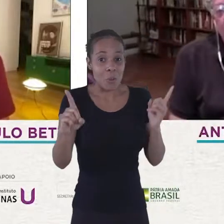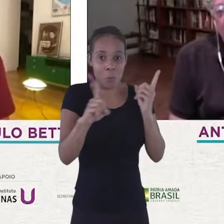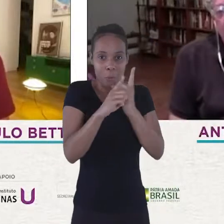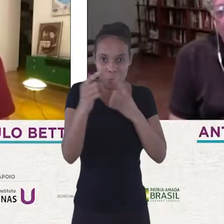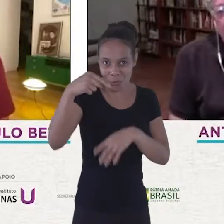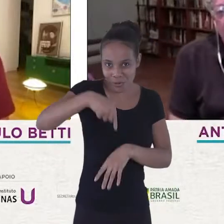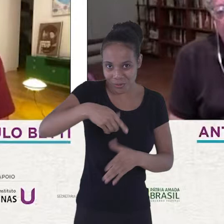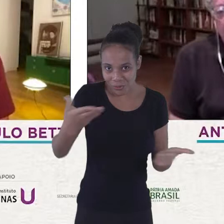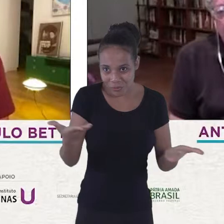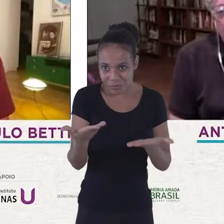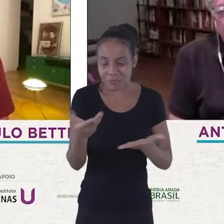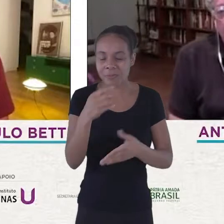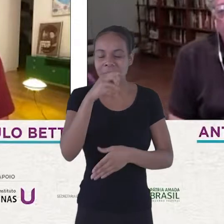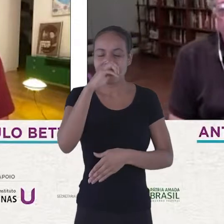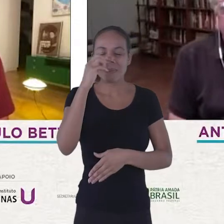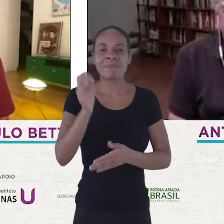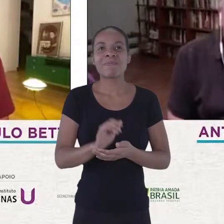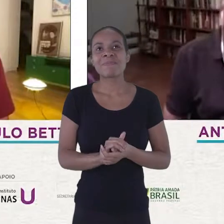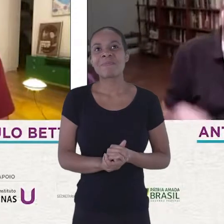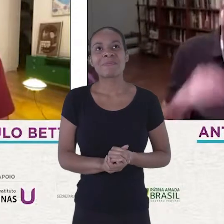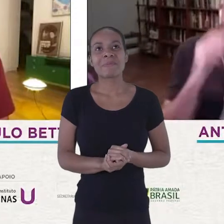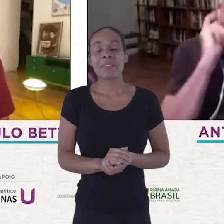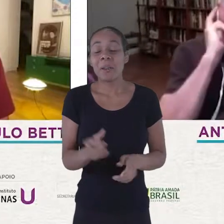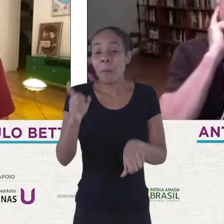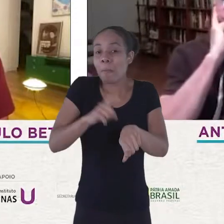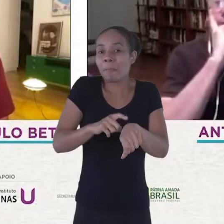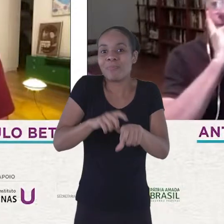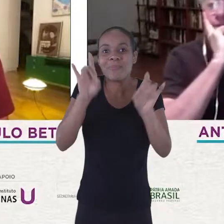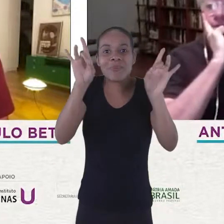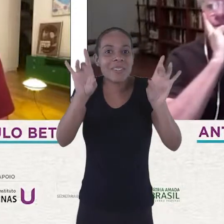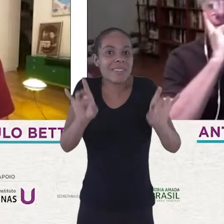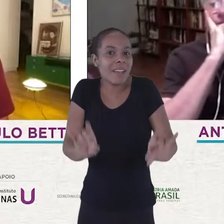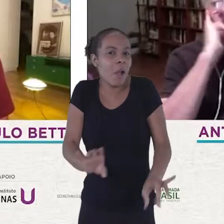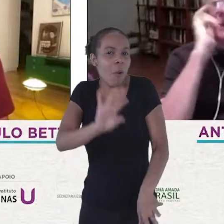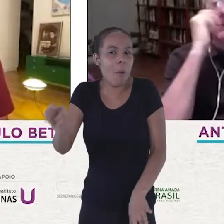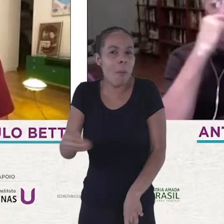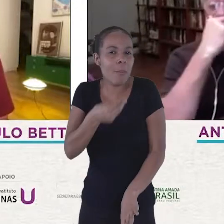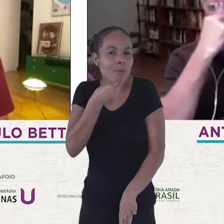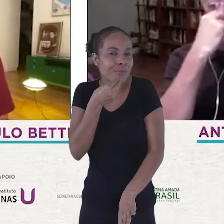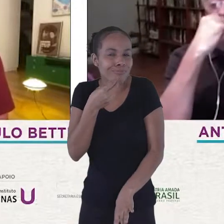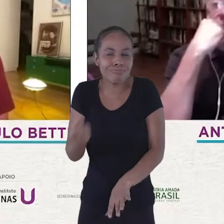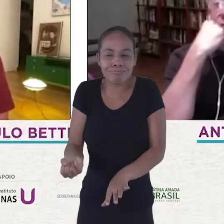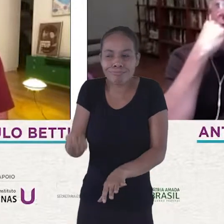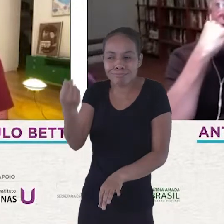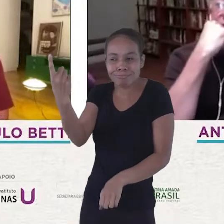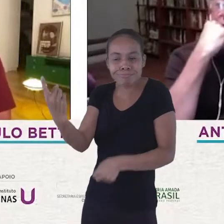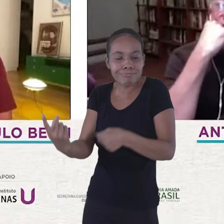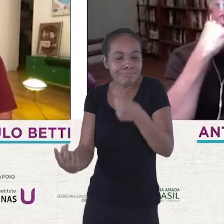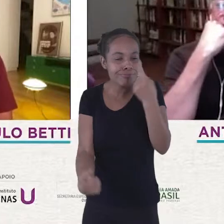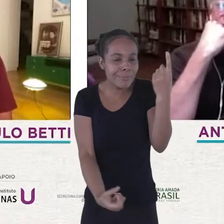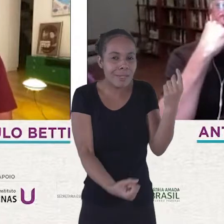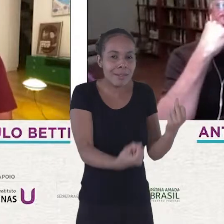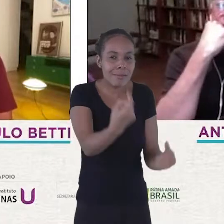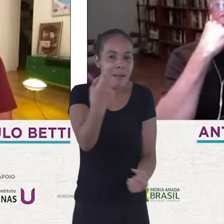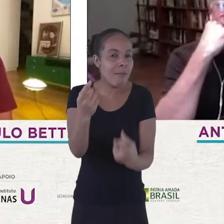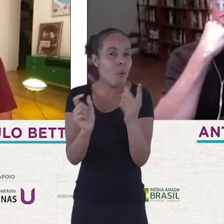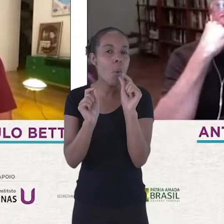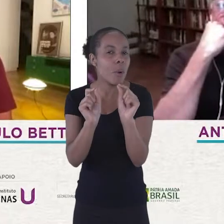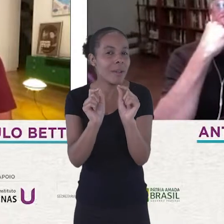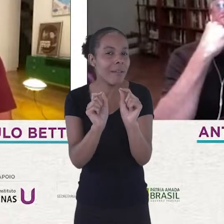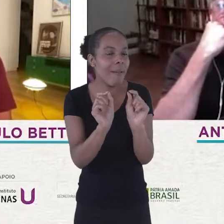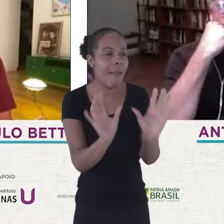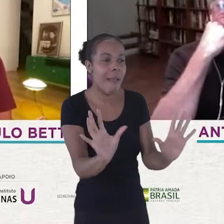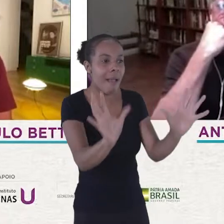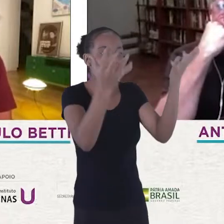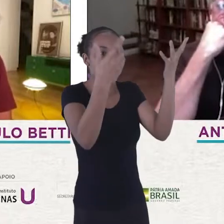que realmente é emocionante, especial, uma oportunidade rara que a gente tem de celebrar a obra de um